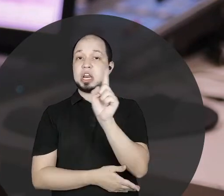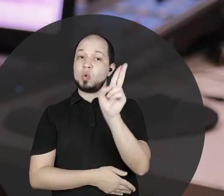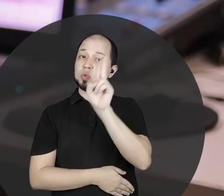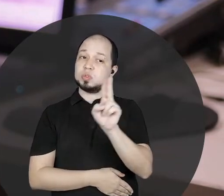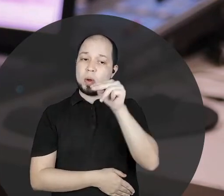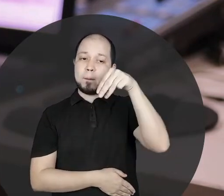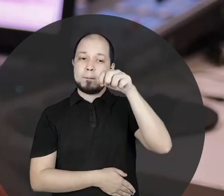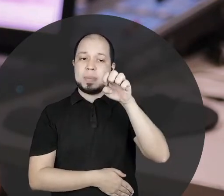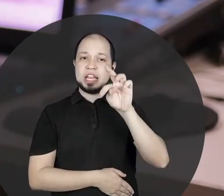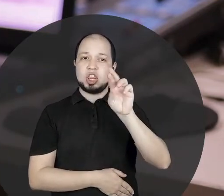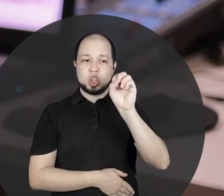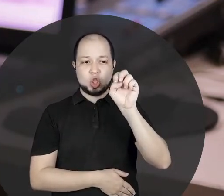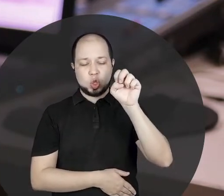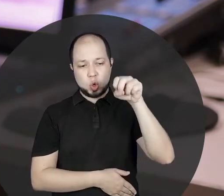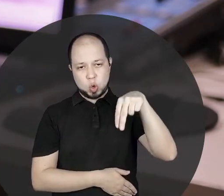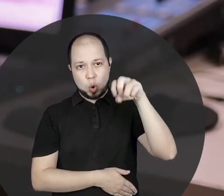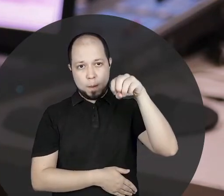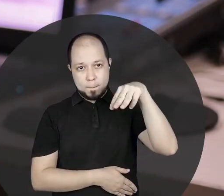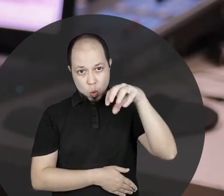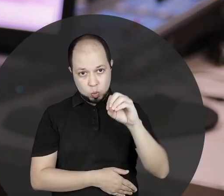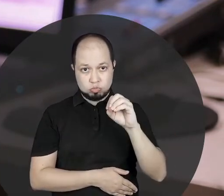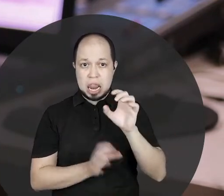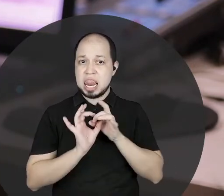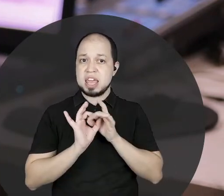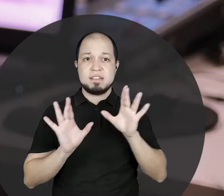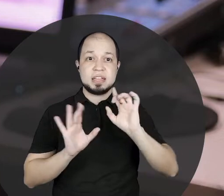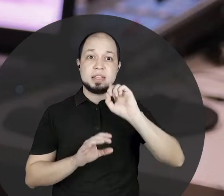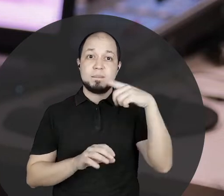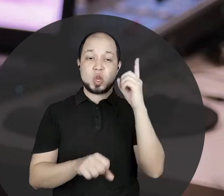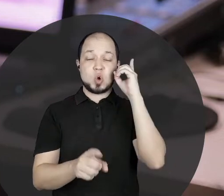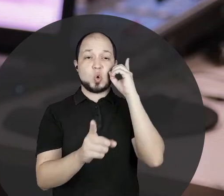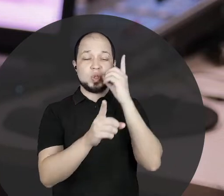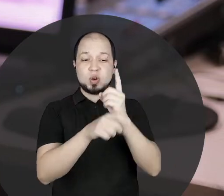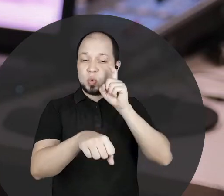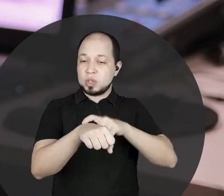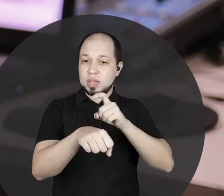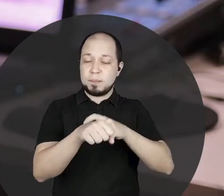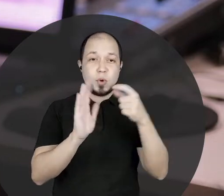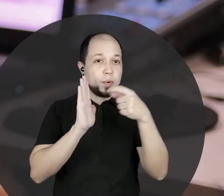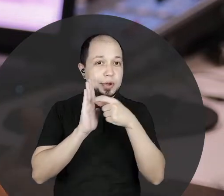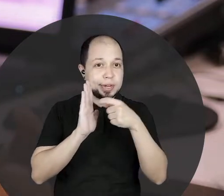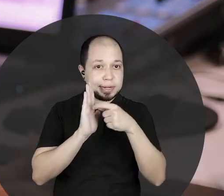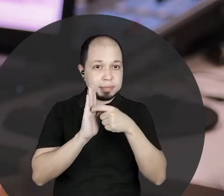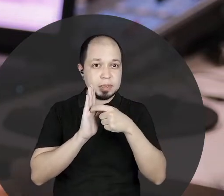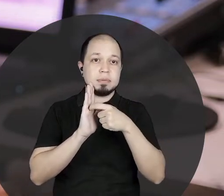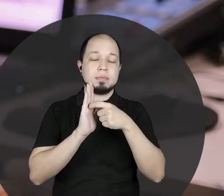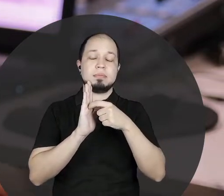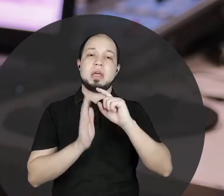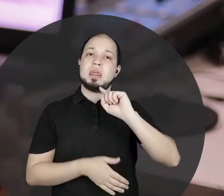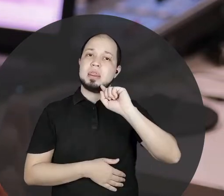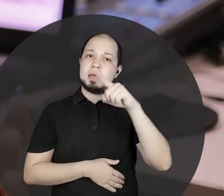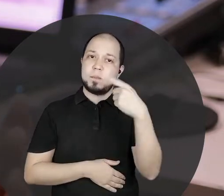ali livre e tal. Depois eu descobri o tempo, através do Tempo Map aqui no Pro Tools, e depois disso a gente usou aqui,